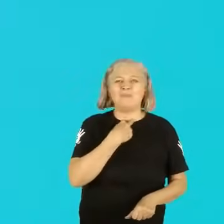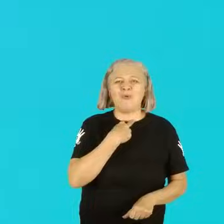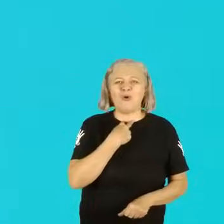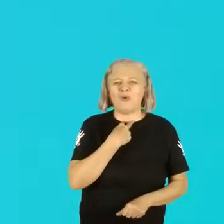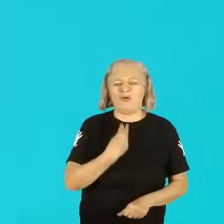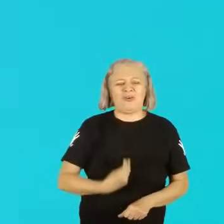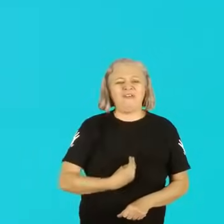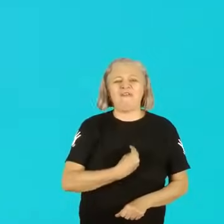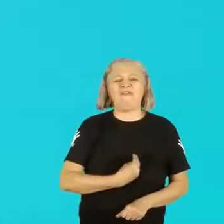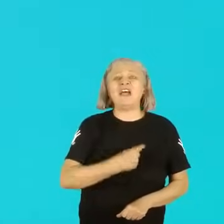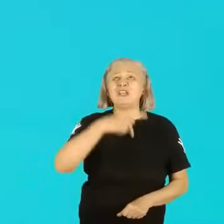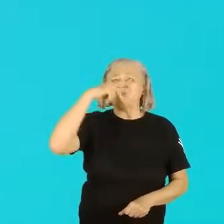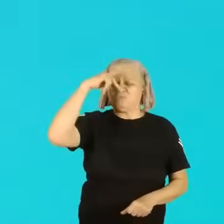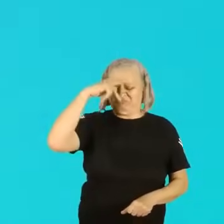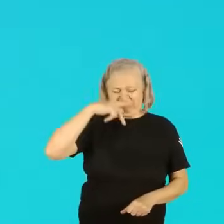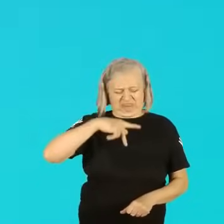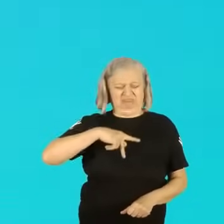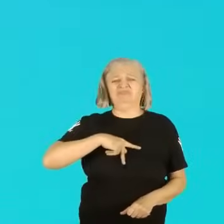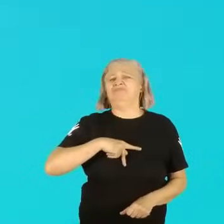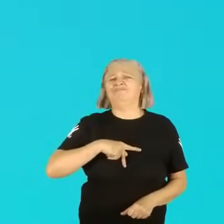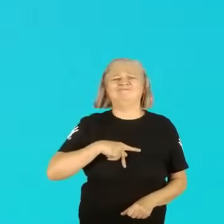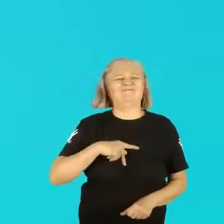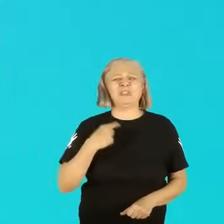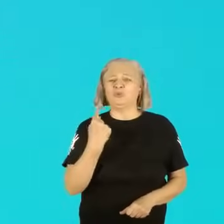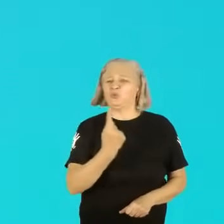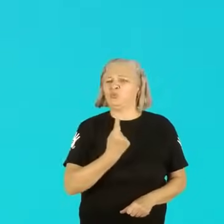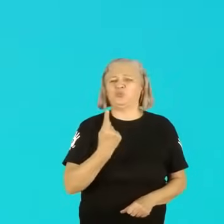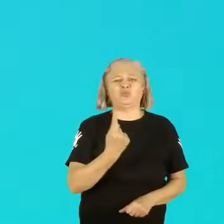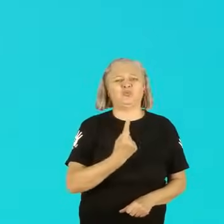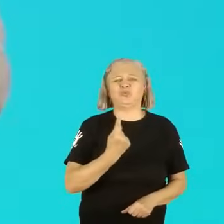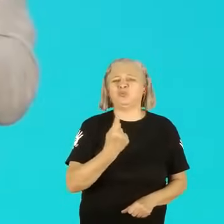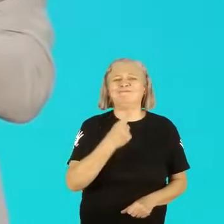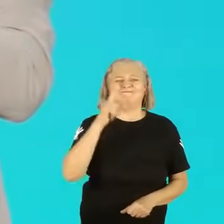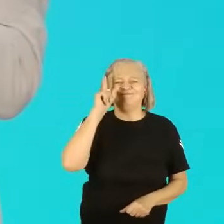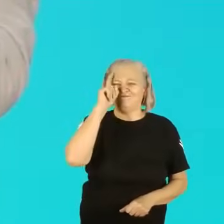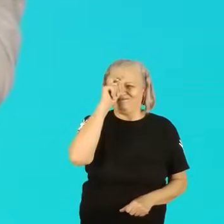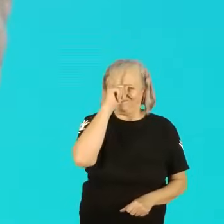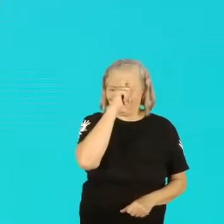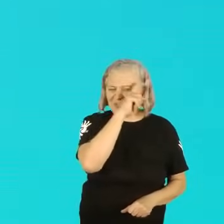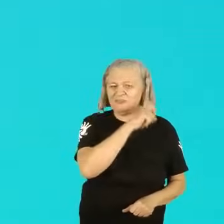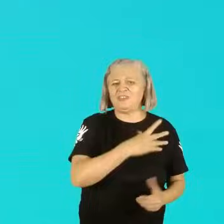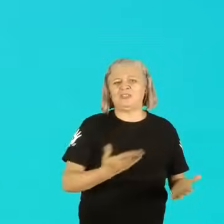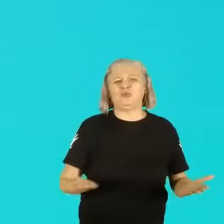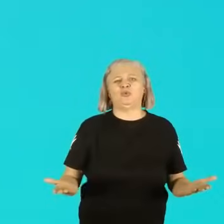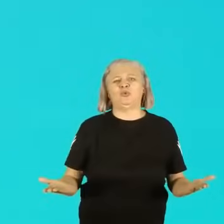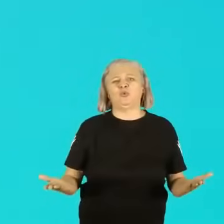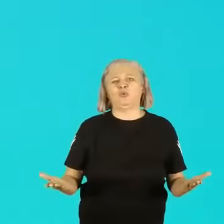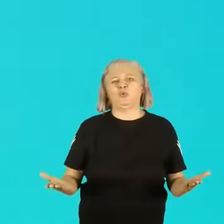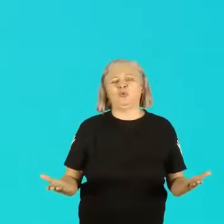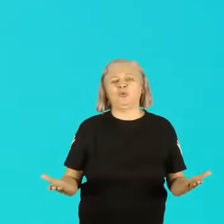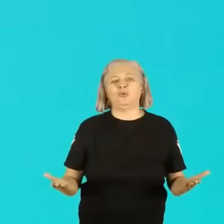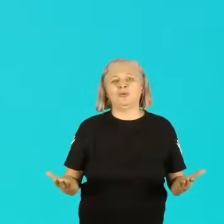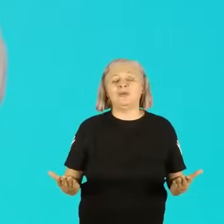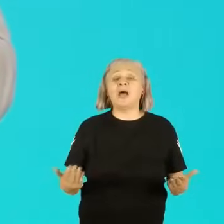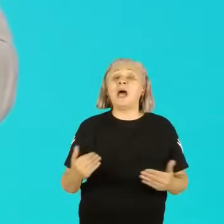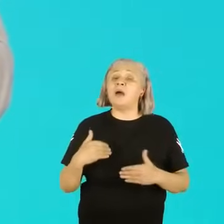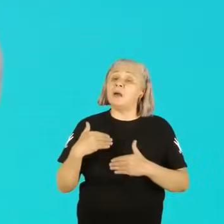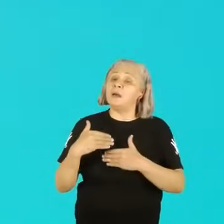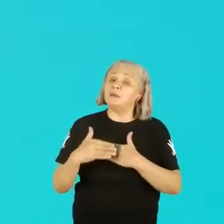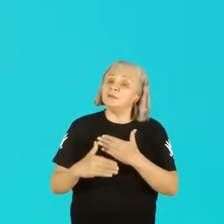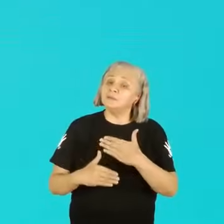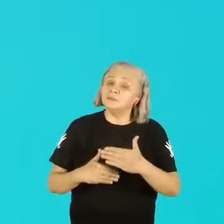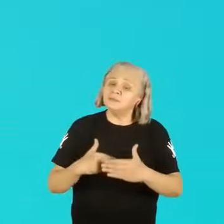Ela faz de tudo. Até que a sua vida, de repente, começa a mudar.